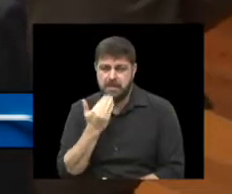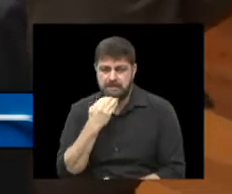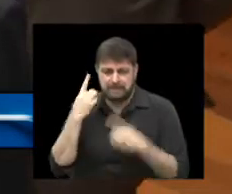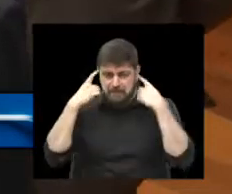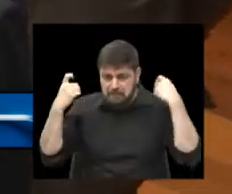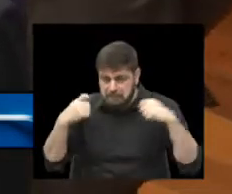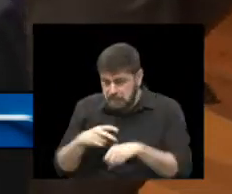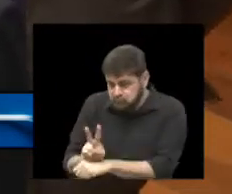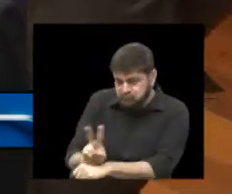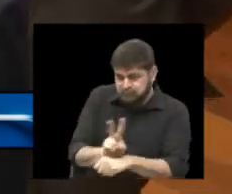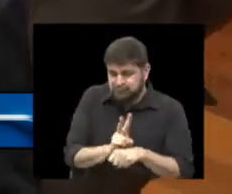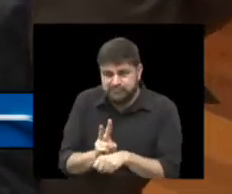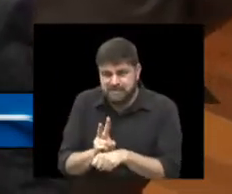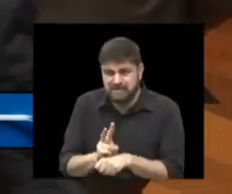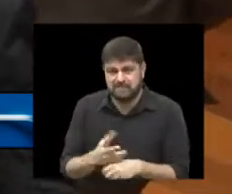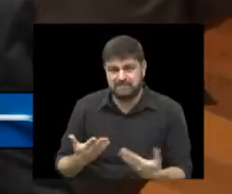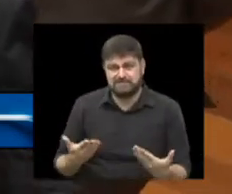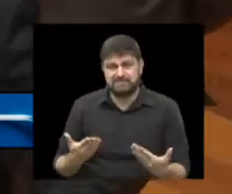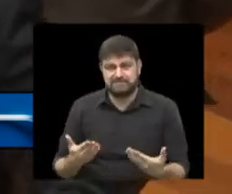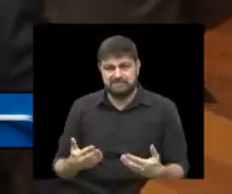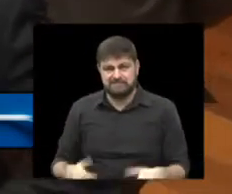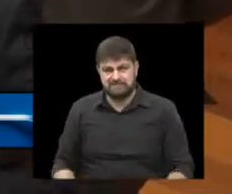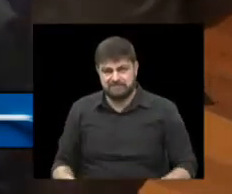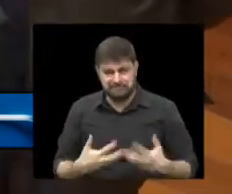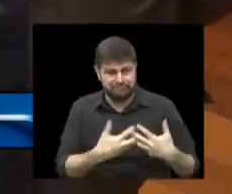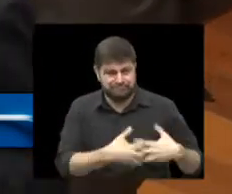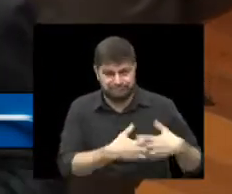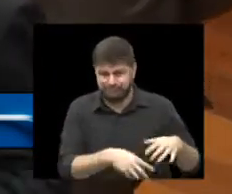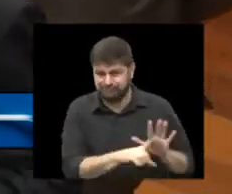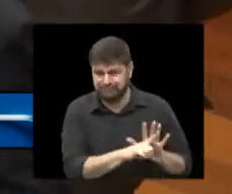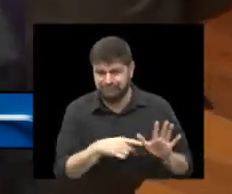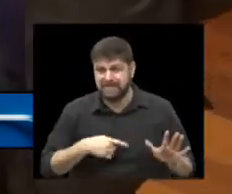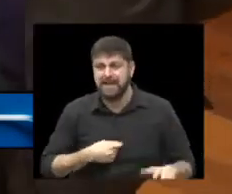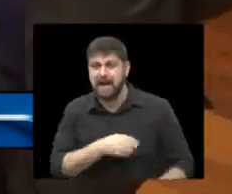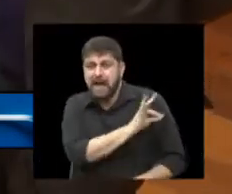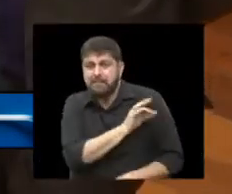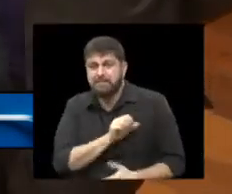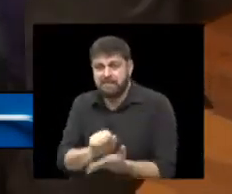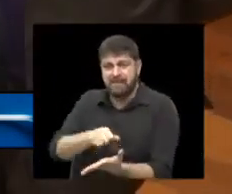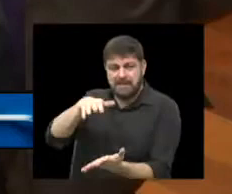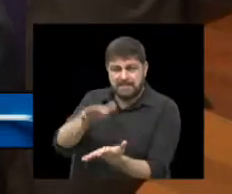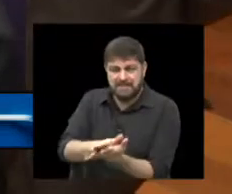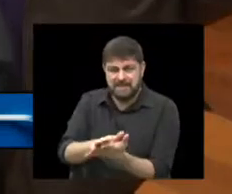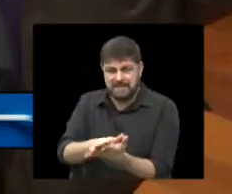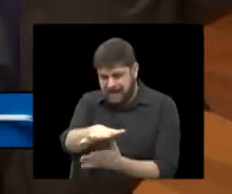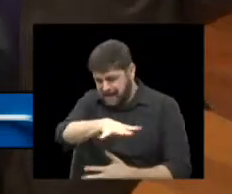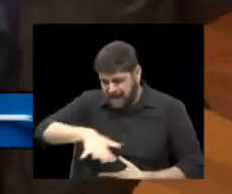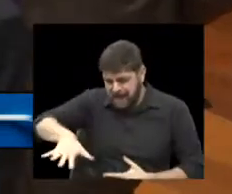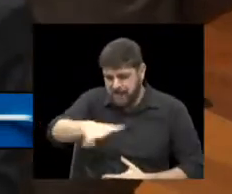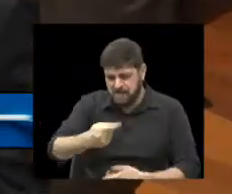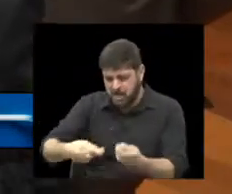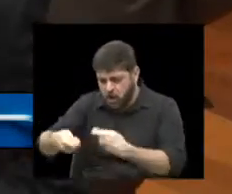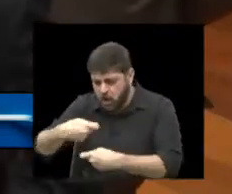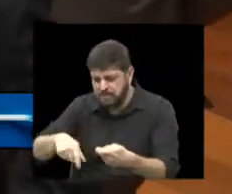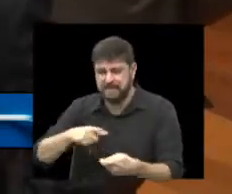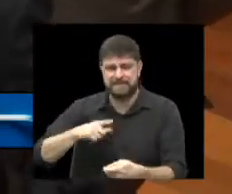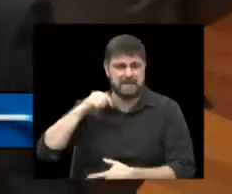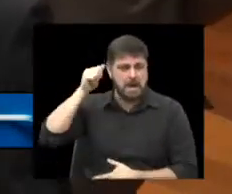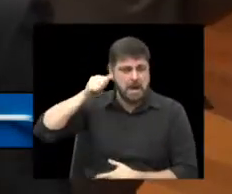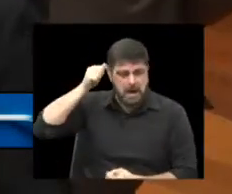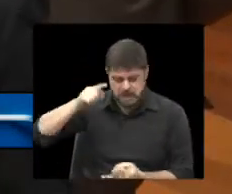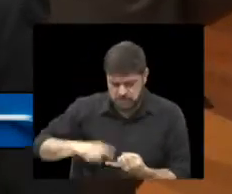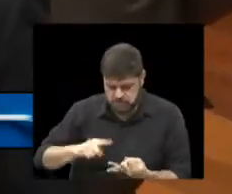ruído nos estabelecimentos. E a gente lamenta que a prefeitura queira penalizar todo um setor que inclui os